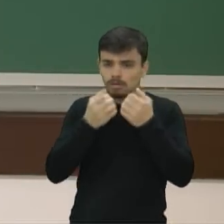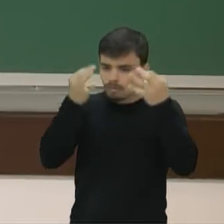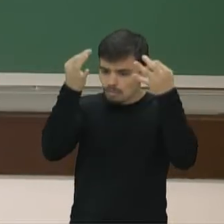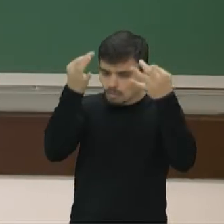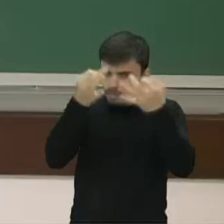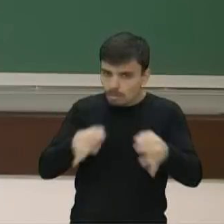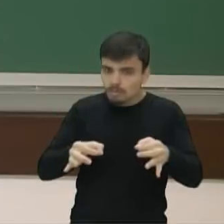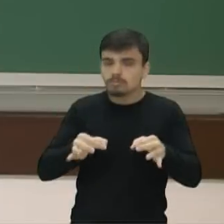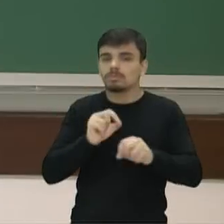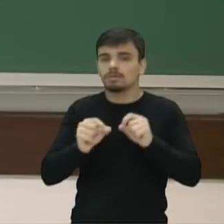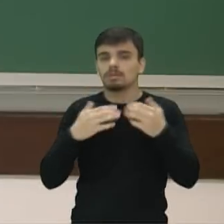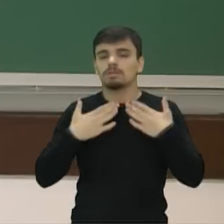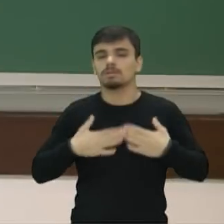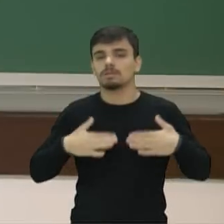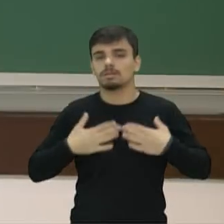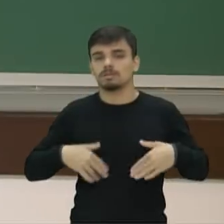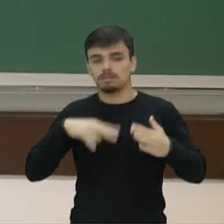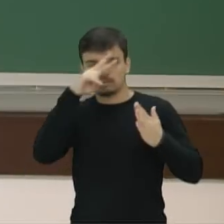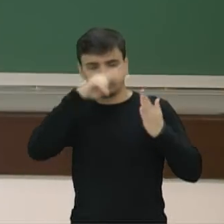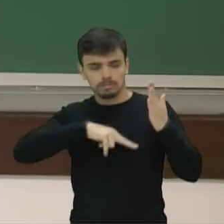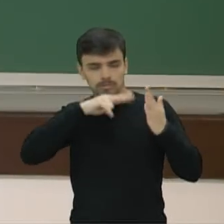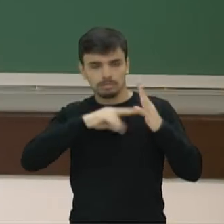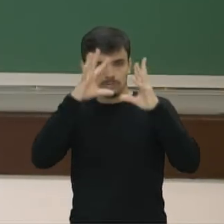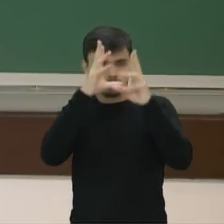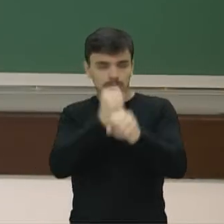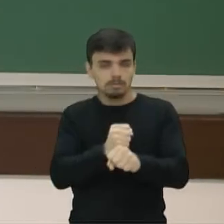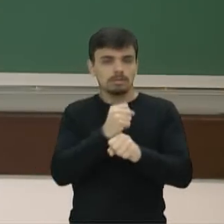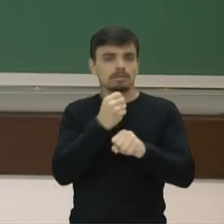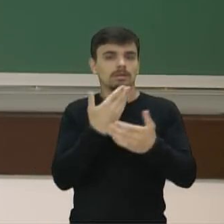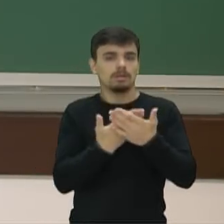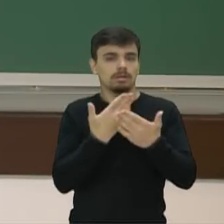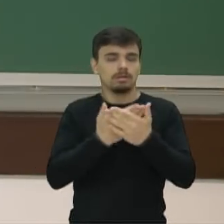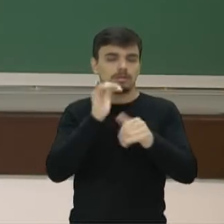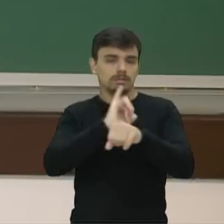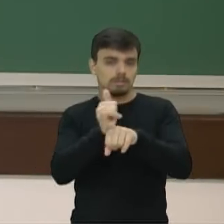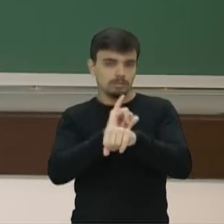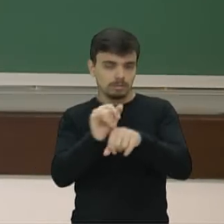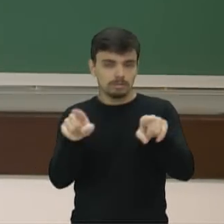um ótimo descanso. Confira todas as nossas aulas no YouTube, no